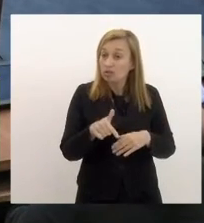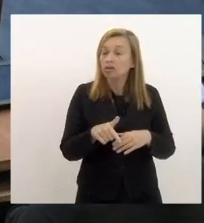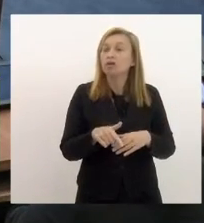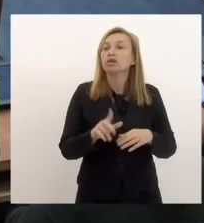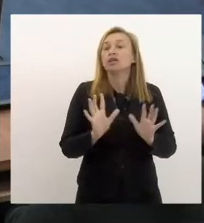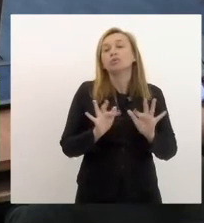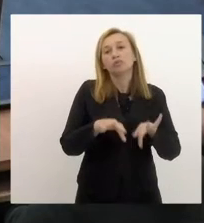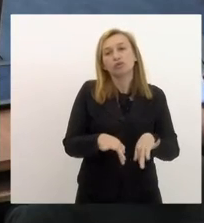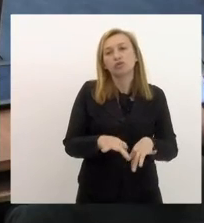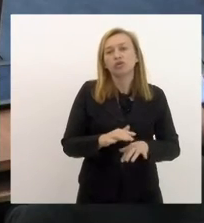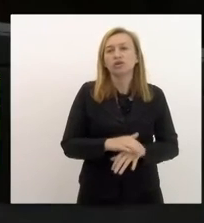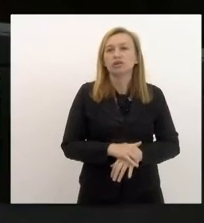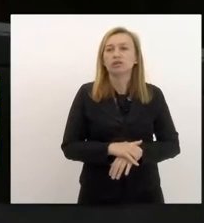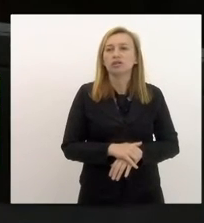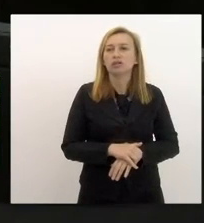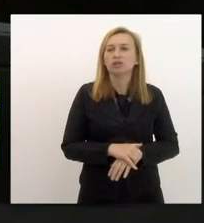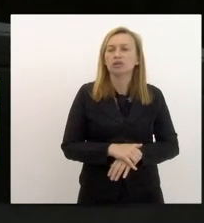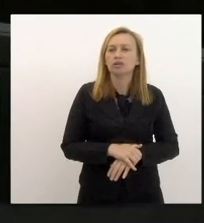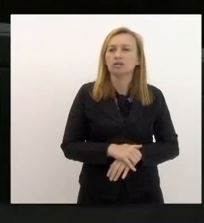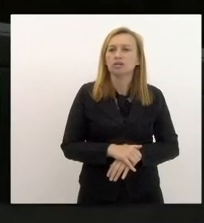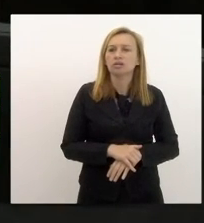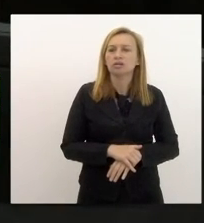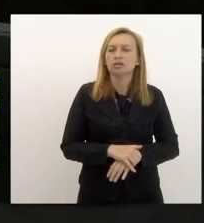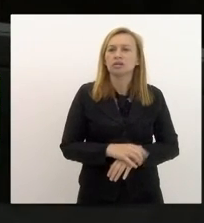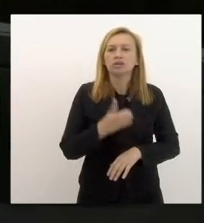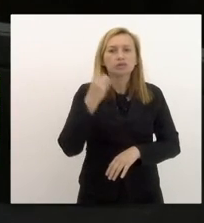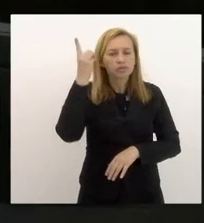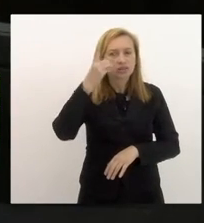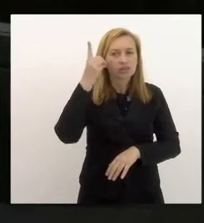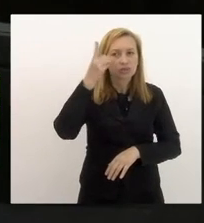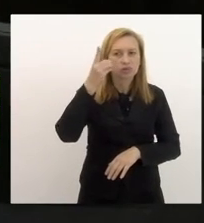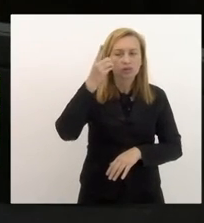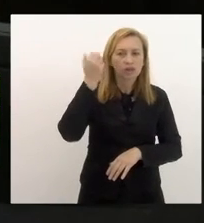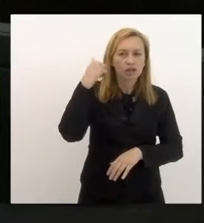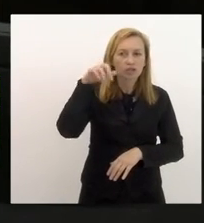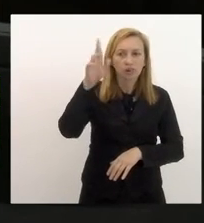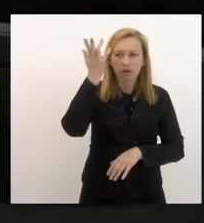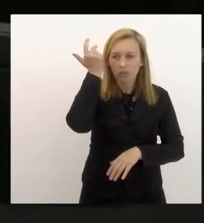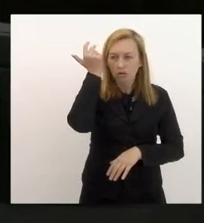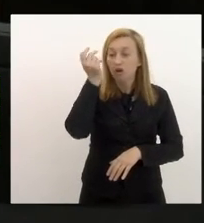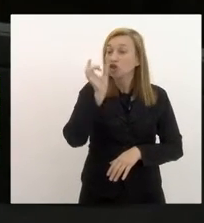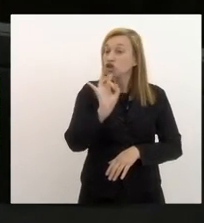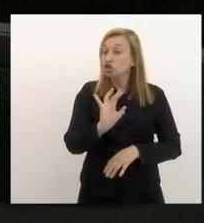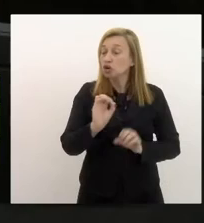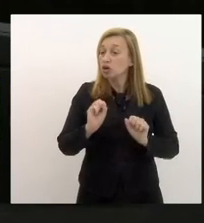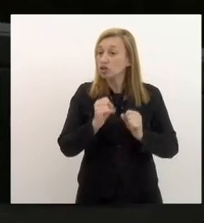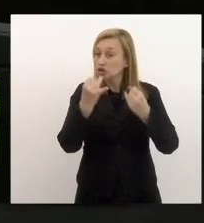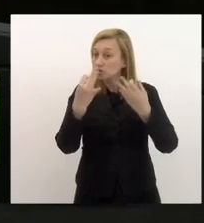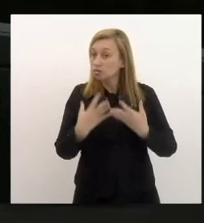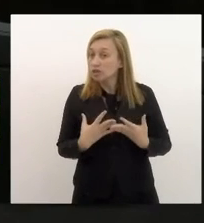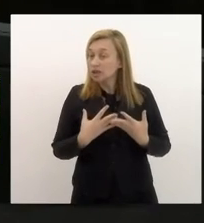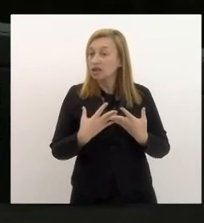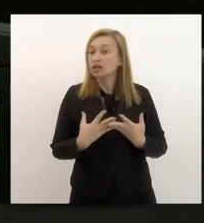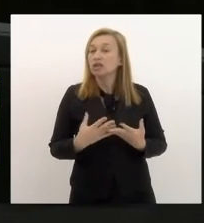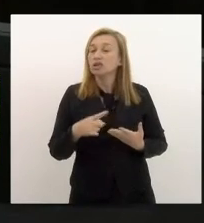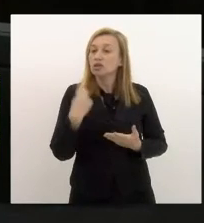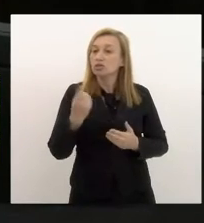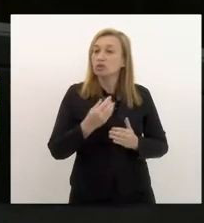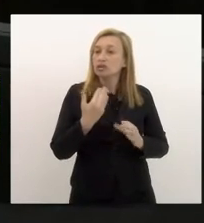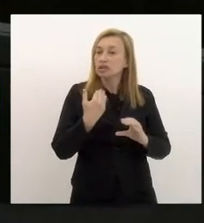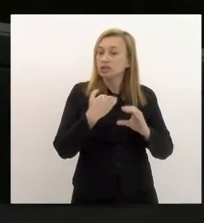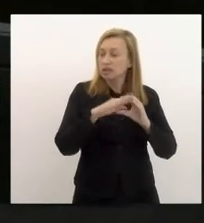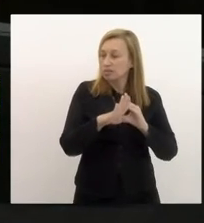por fim Deputado Aliomar só esclarecendo o deputado que o que nós